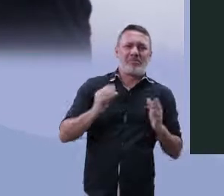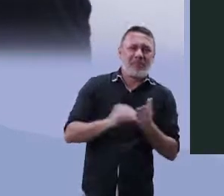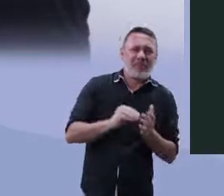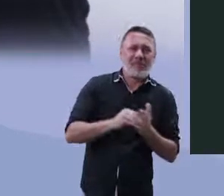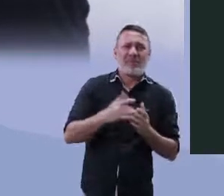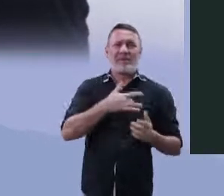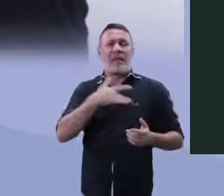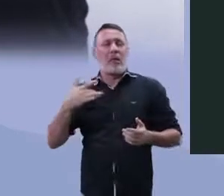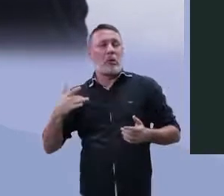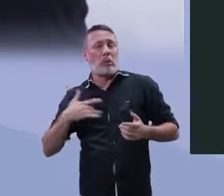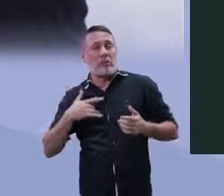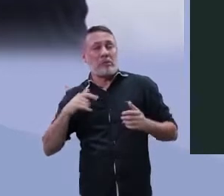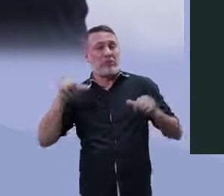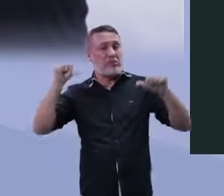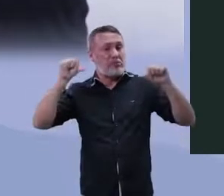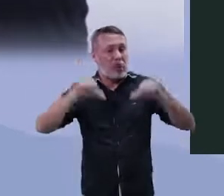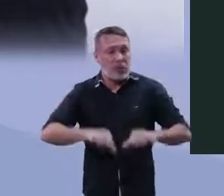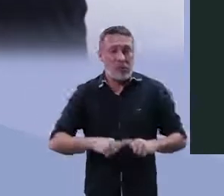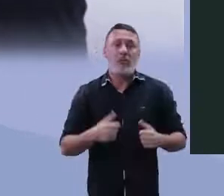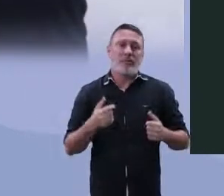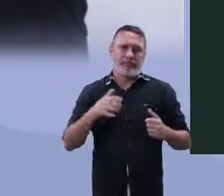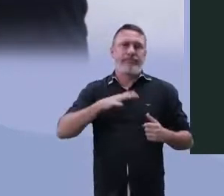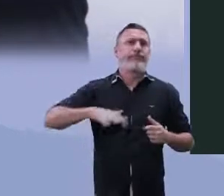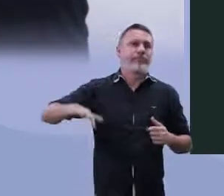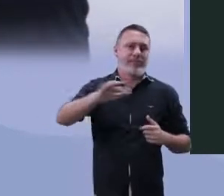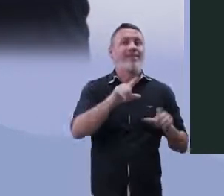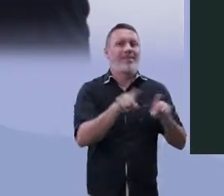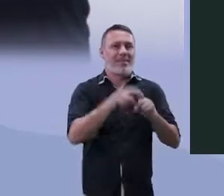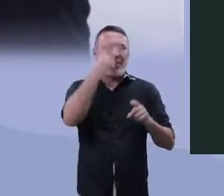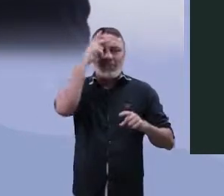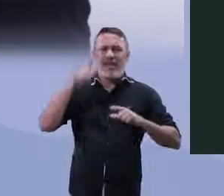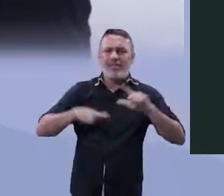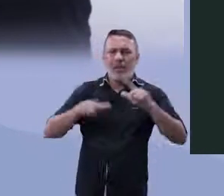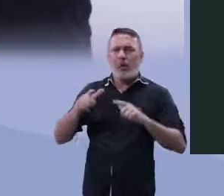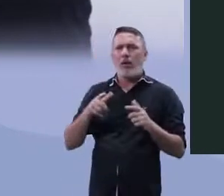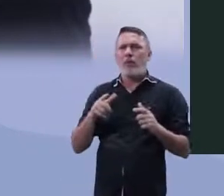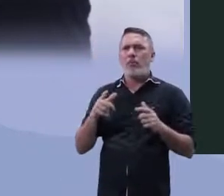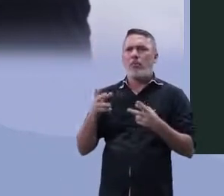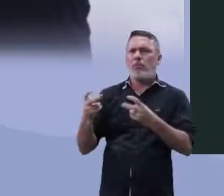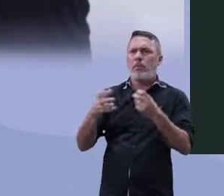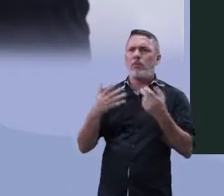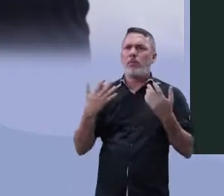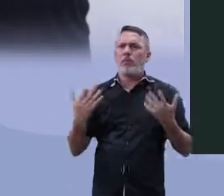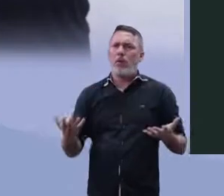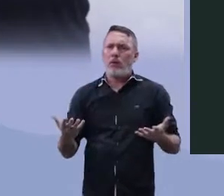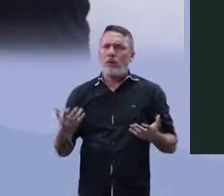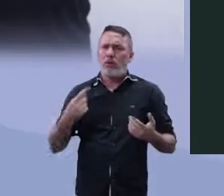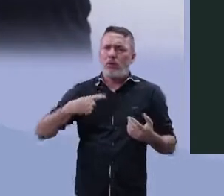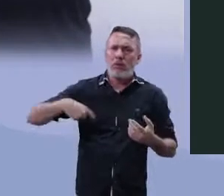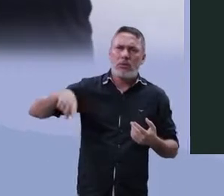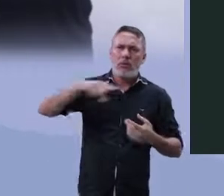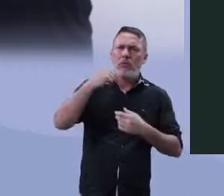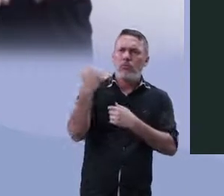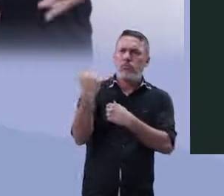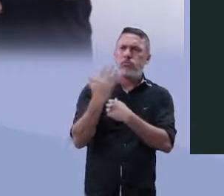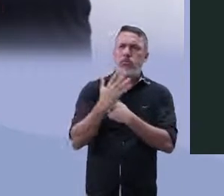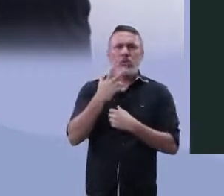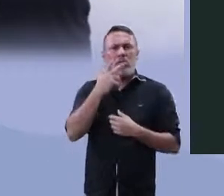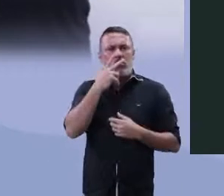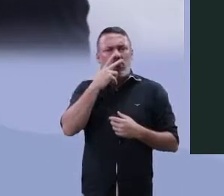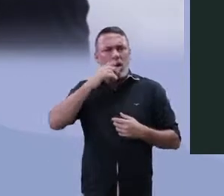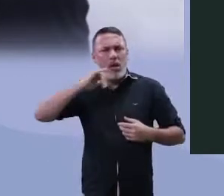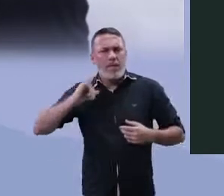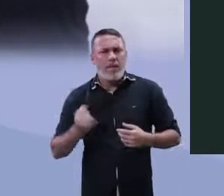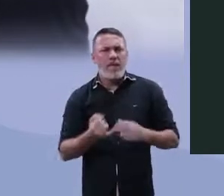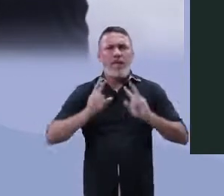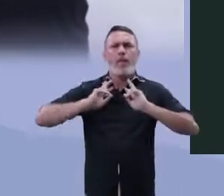afetando a saúde dos trabalhadores, então eles também vão começar a perceber que aquilo é gerado exatamente por essa superexploração,